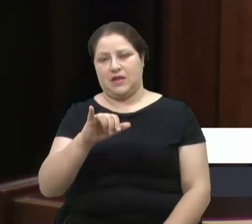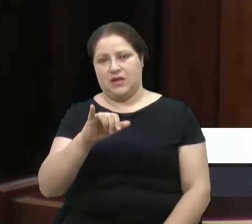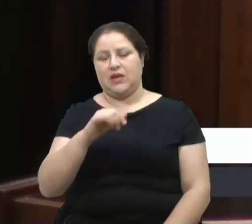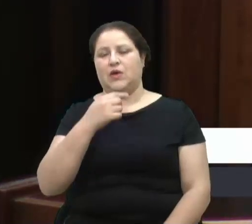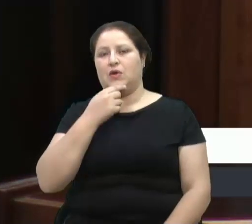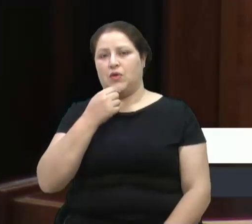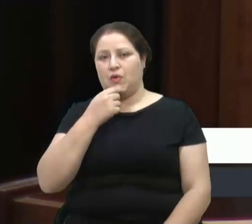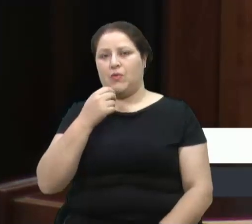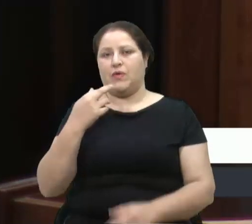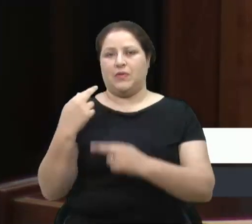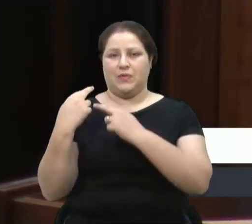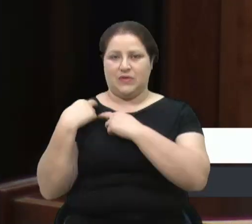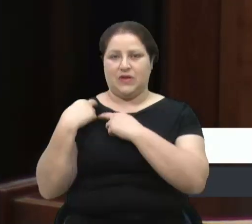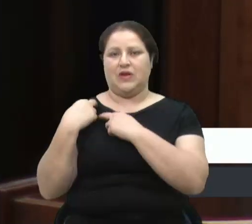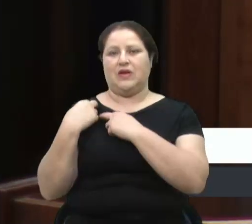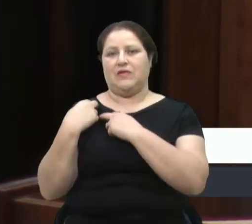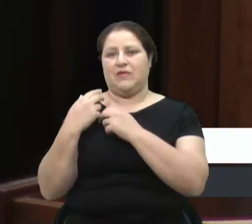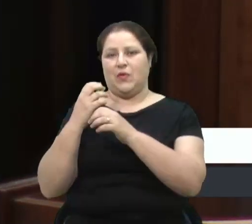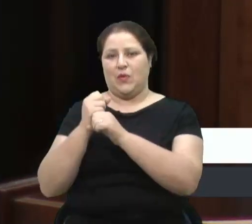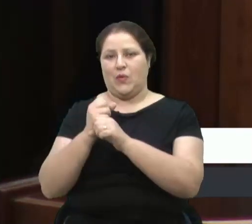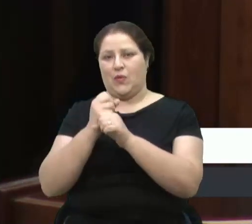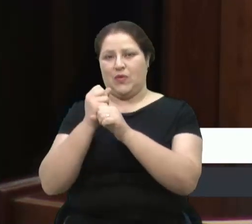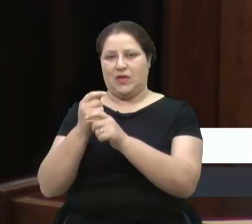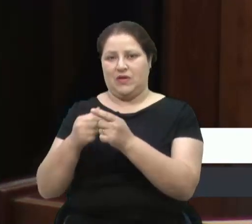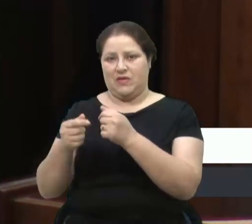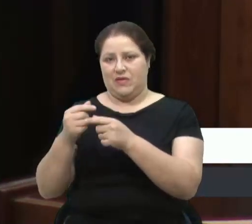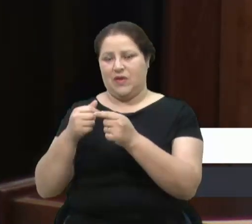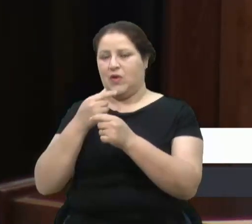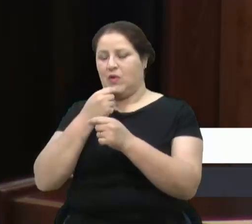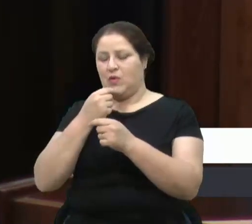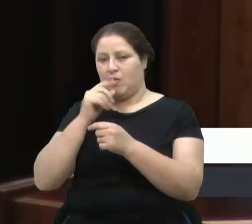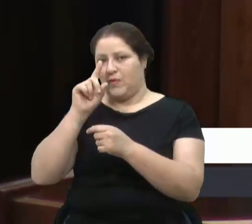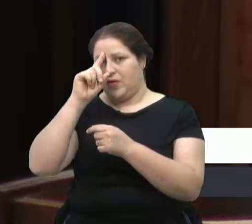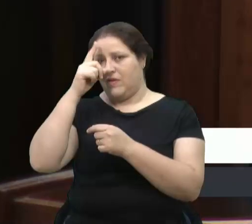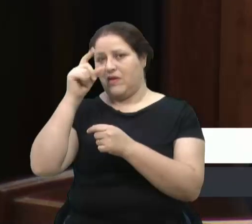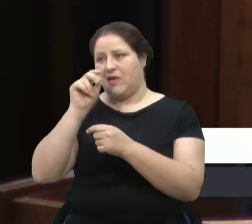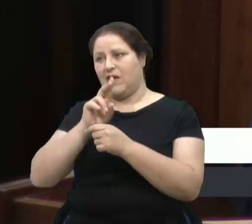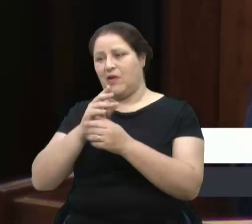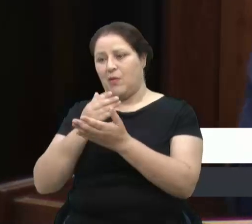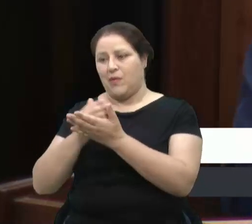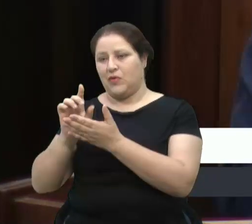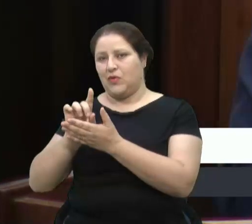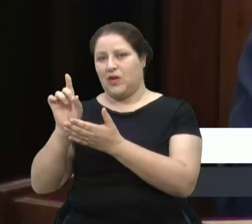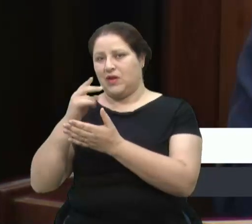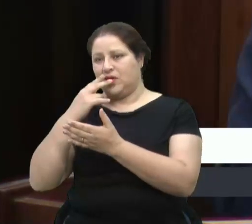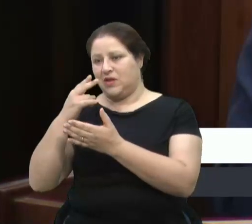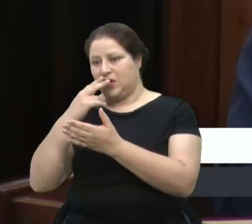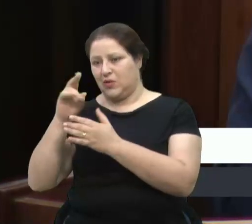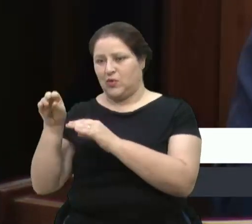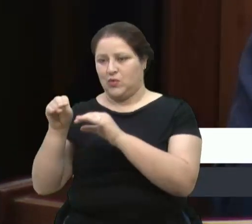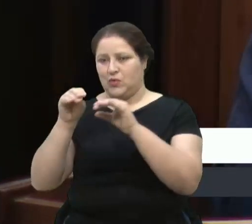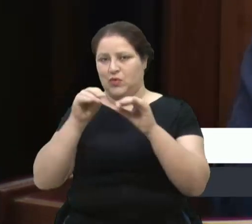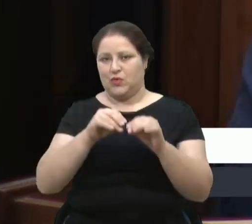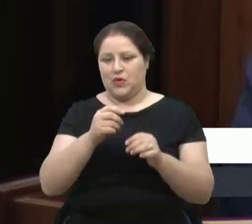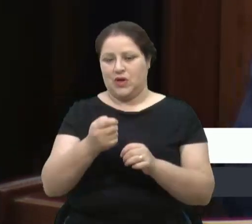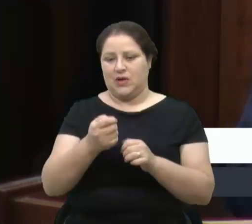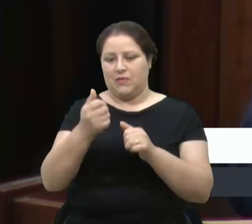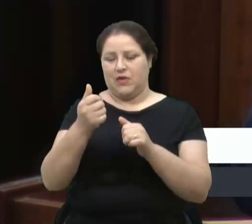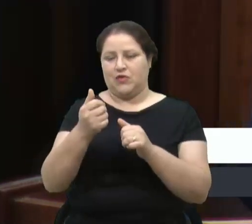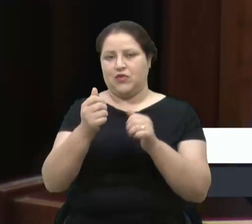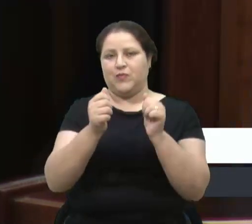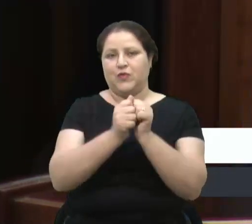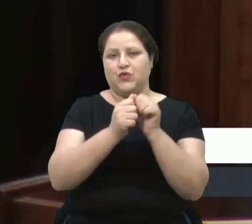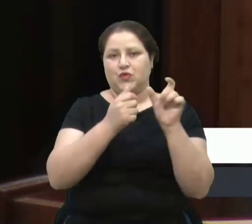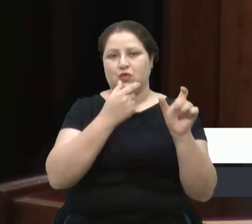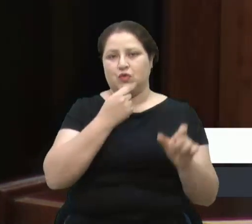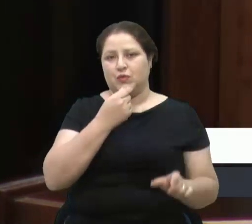idealizadores dessa escola que trouxe de Santa Cruz para Garibaldo junto com Mariane o grande